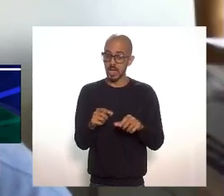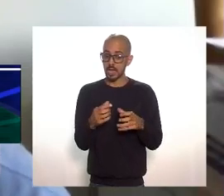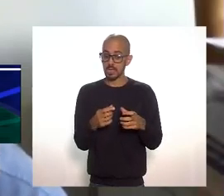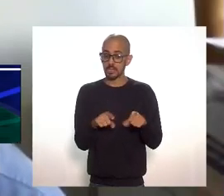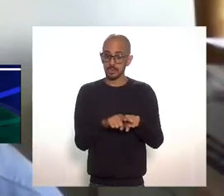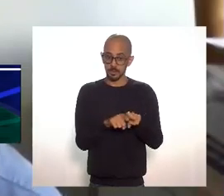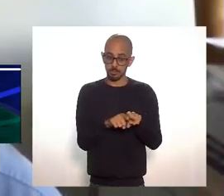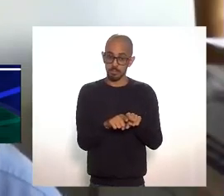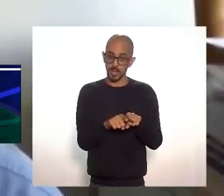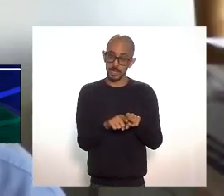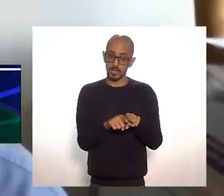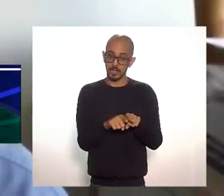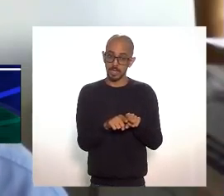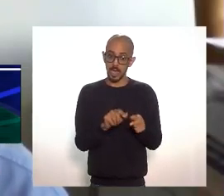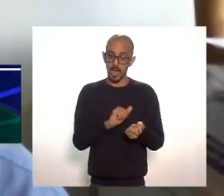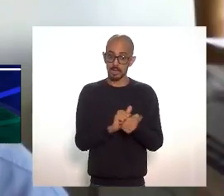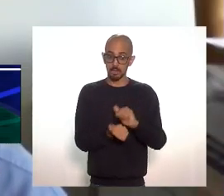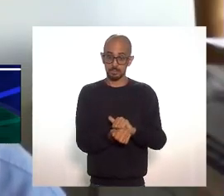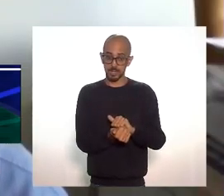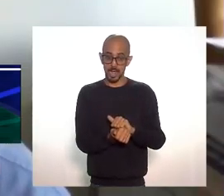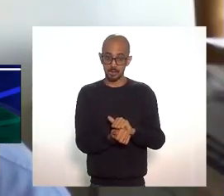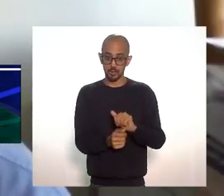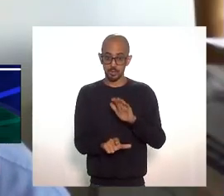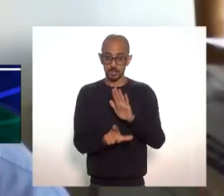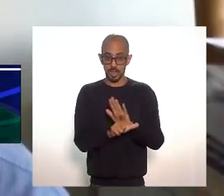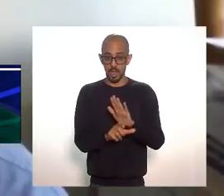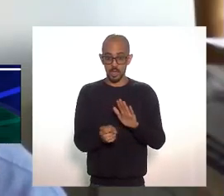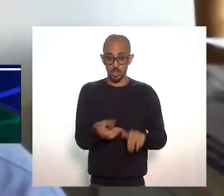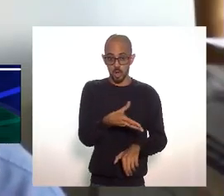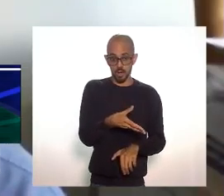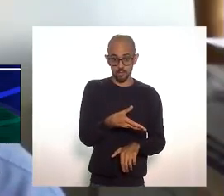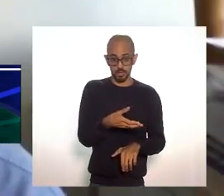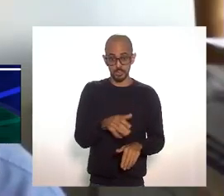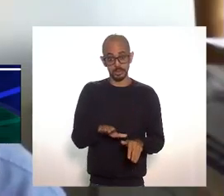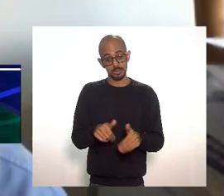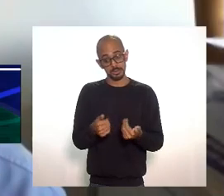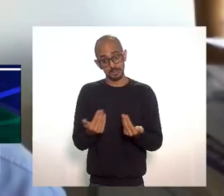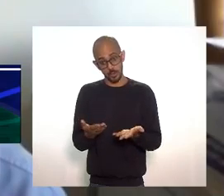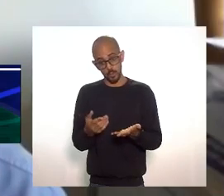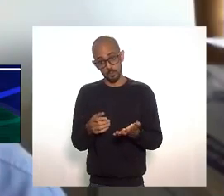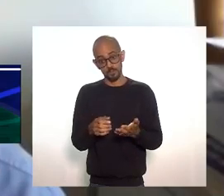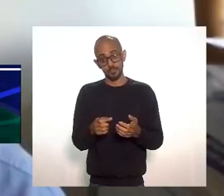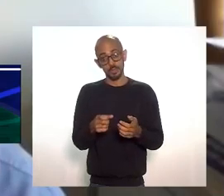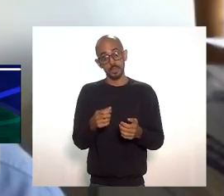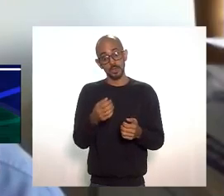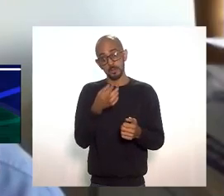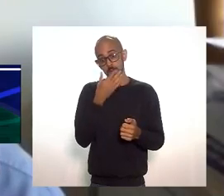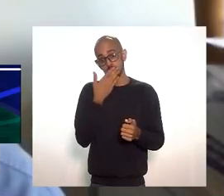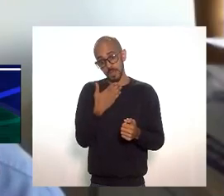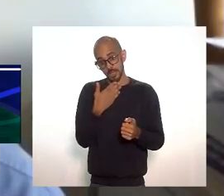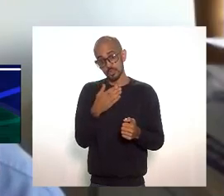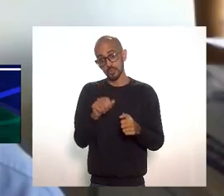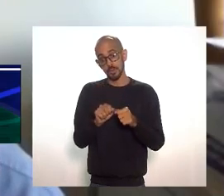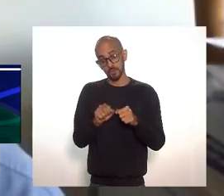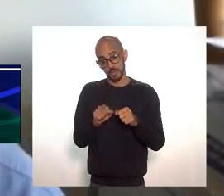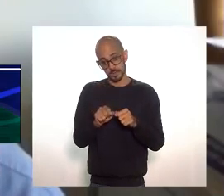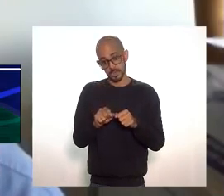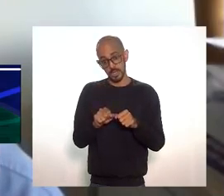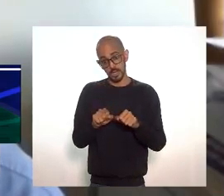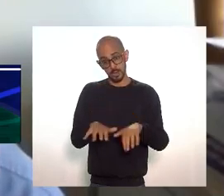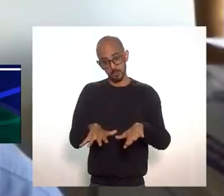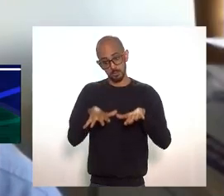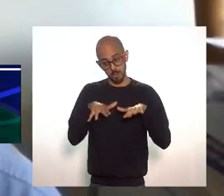eu solicito, se era possível, já que ele recebeu emendas, eu mesmo as fiz, que possa fazer uma audiência pública sobre